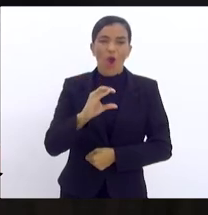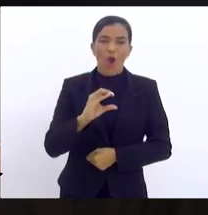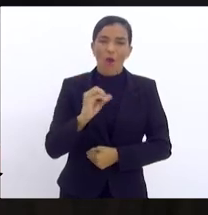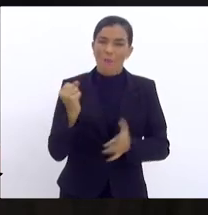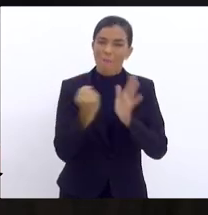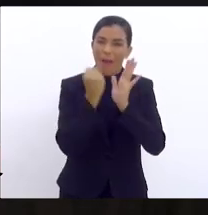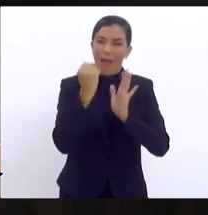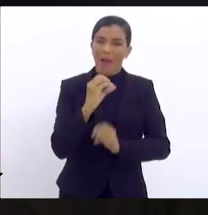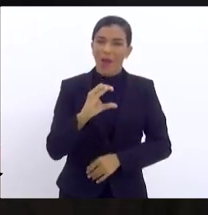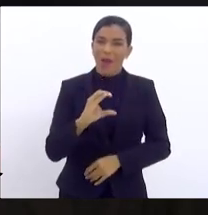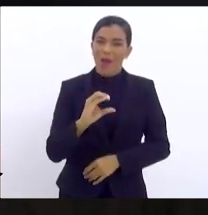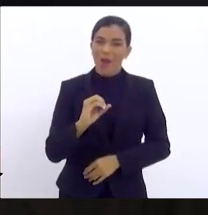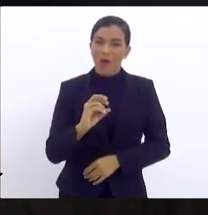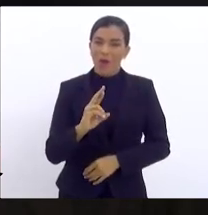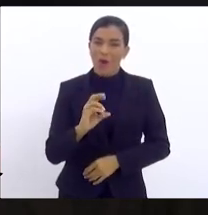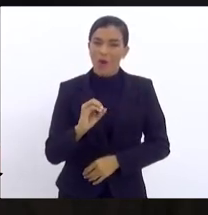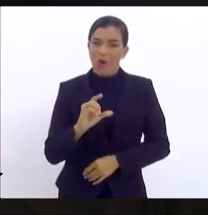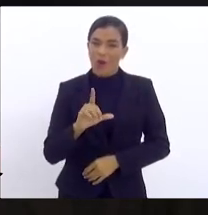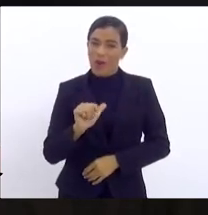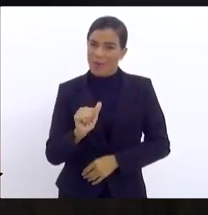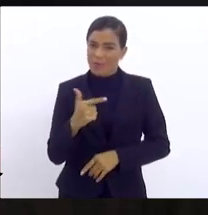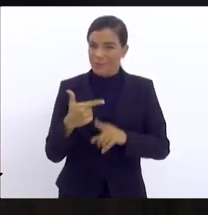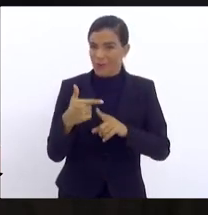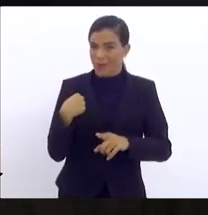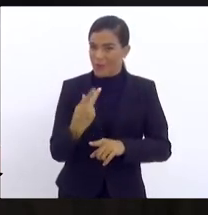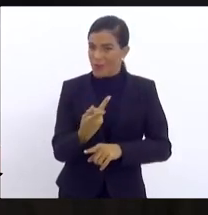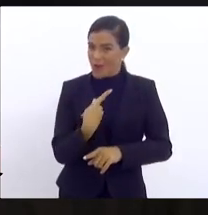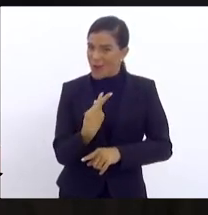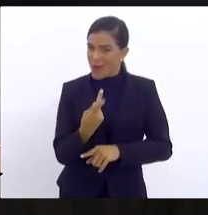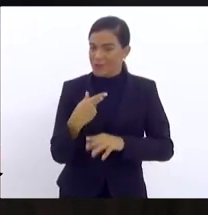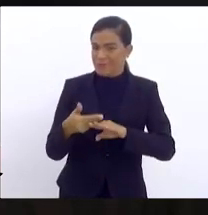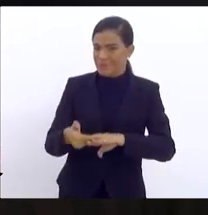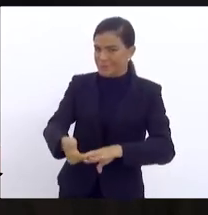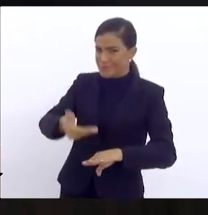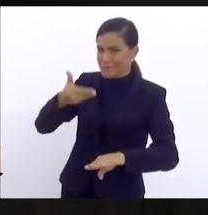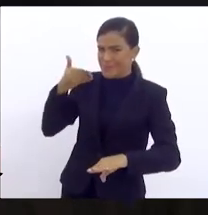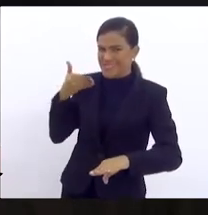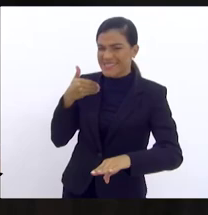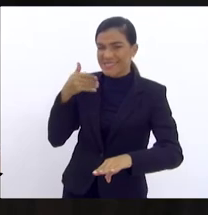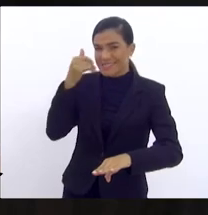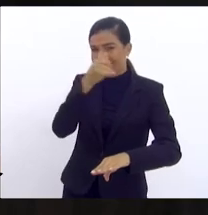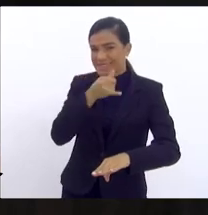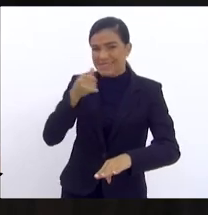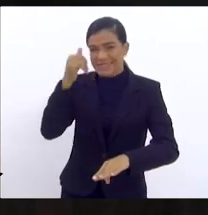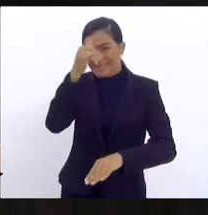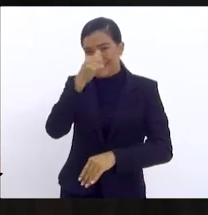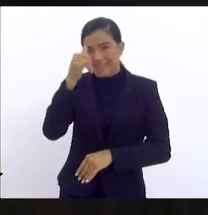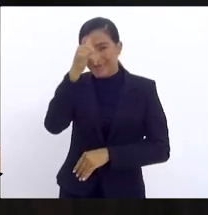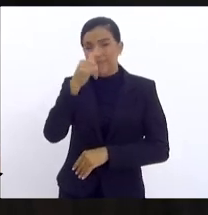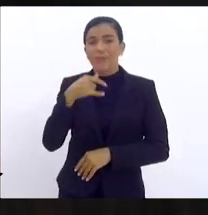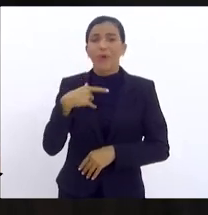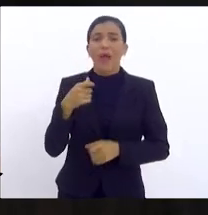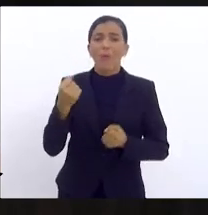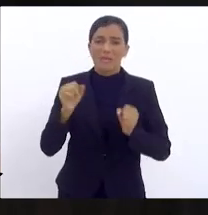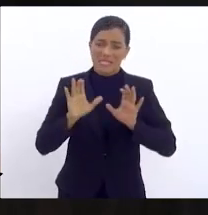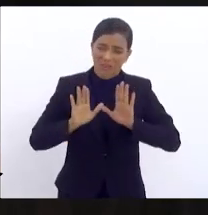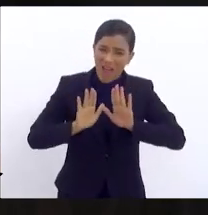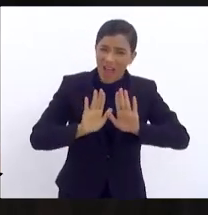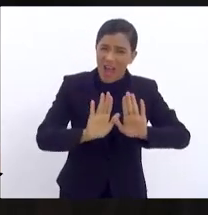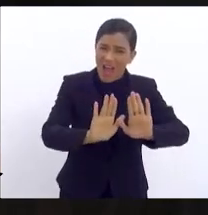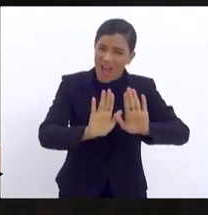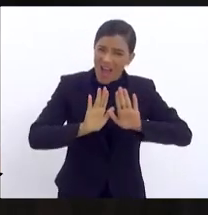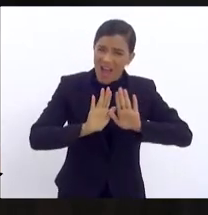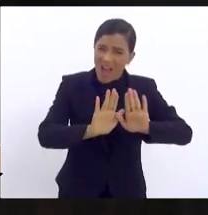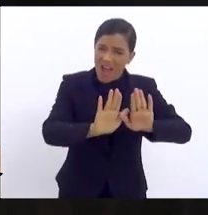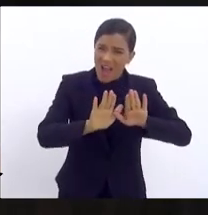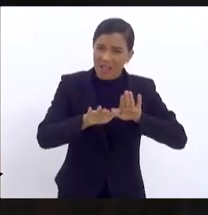nós somos da época para falar somos pessoas são mais antigos da terra do que eu Nós andamos naqueles carros que tinha que empurrar E hoje você vê